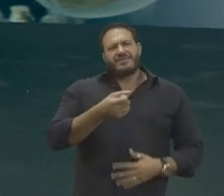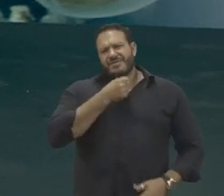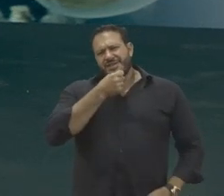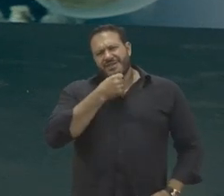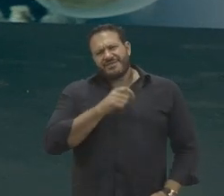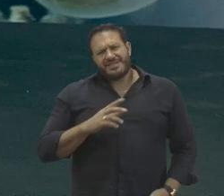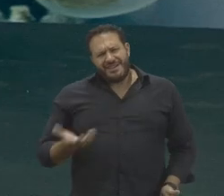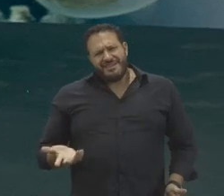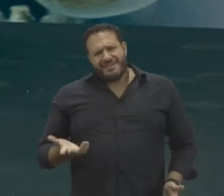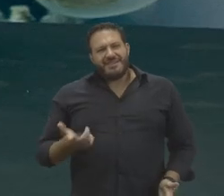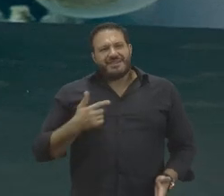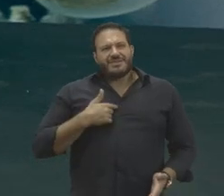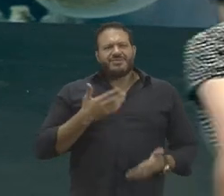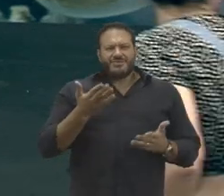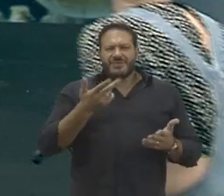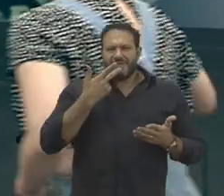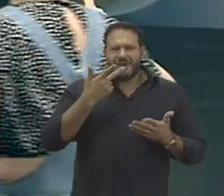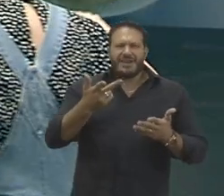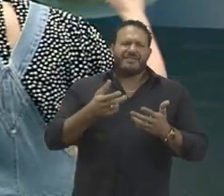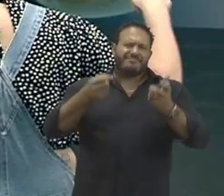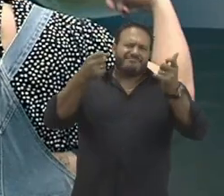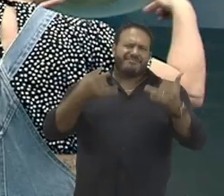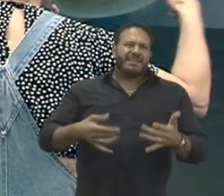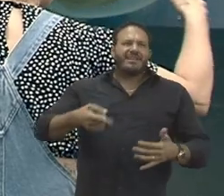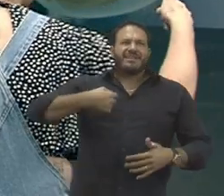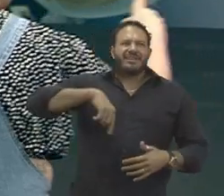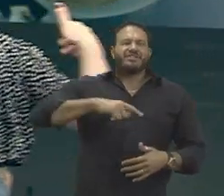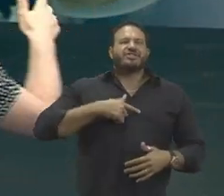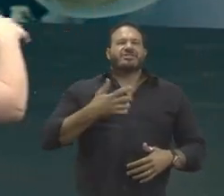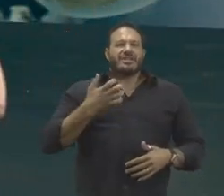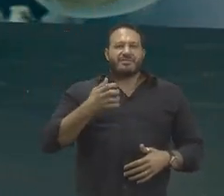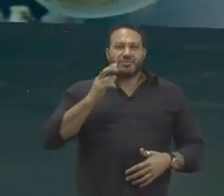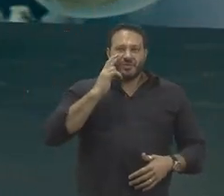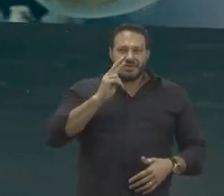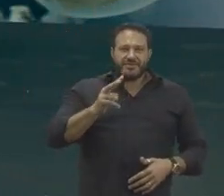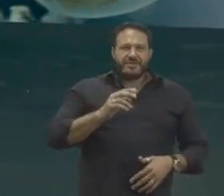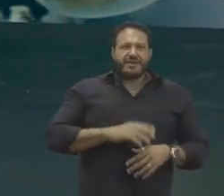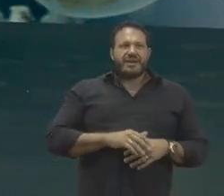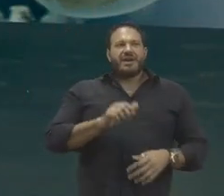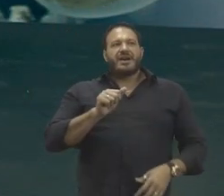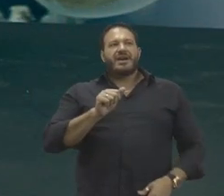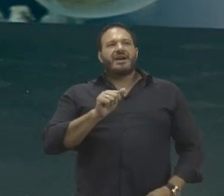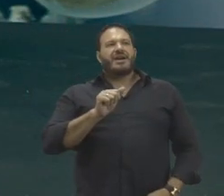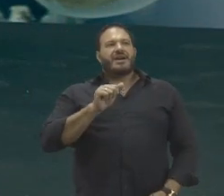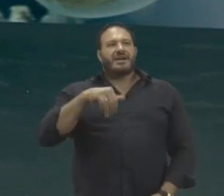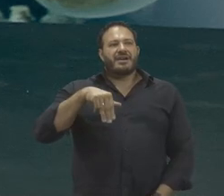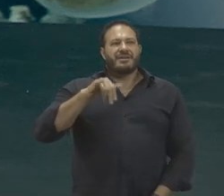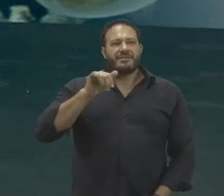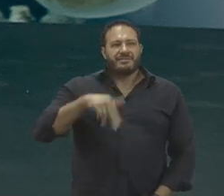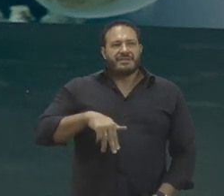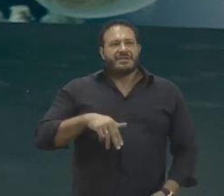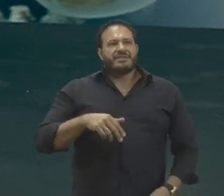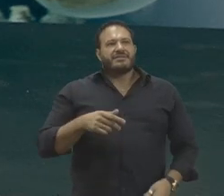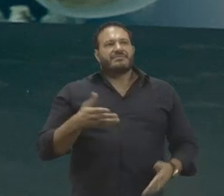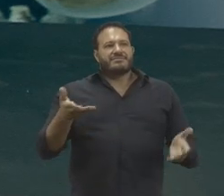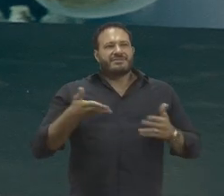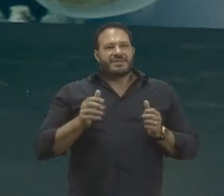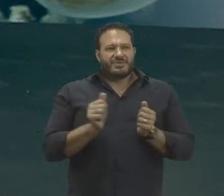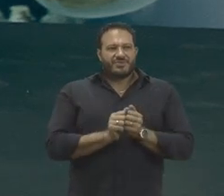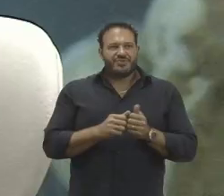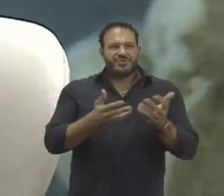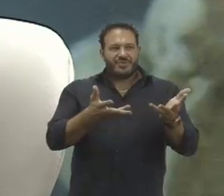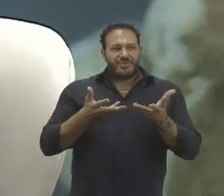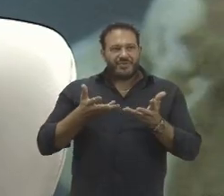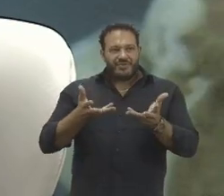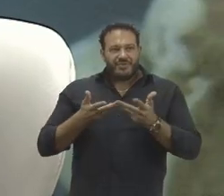o caso né tem que deixar o cara falar porque a gente quer muito ouvi-lo Air kink que já tá aqui conosco né então convido a todos